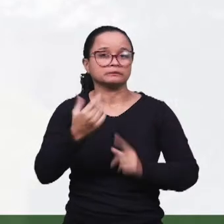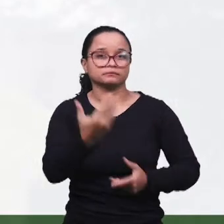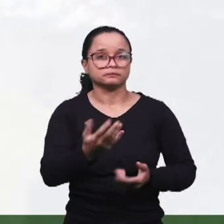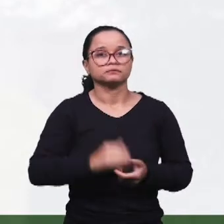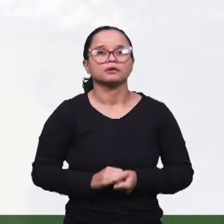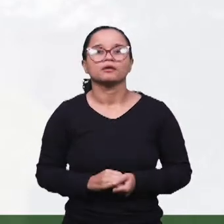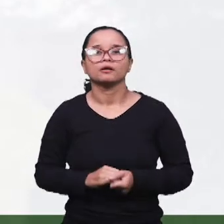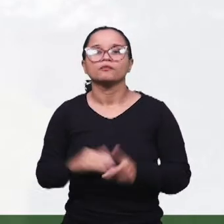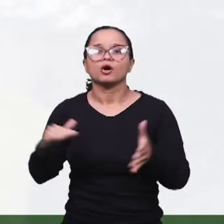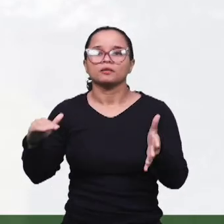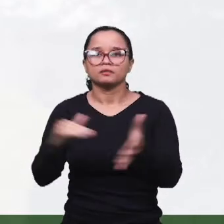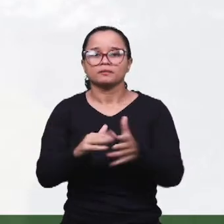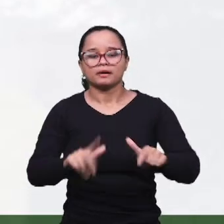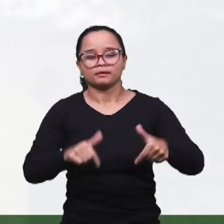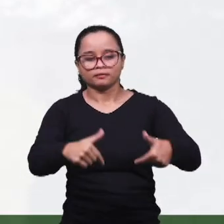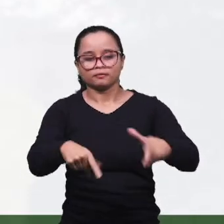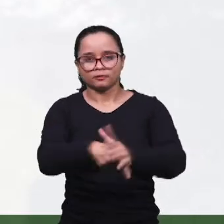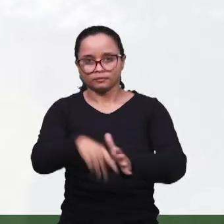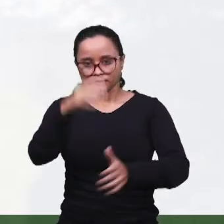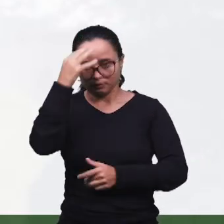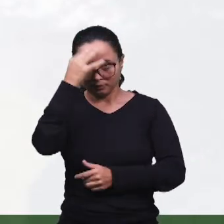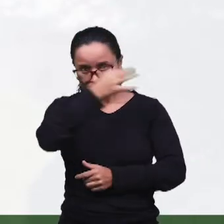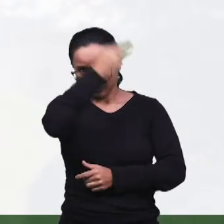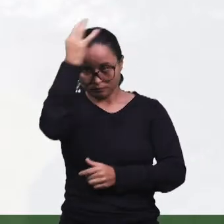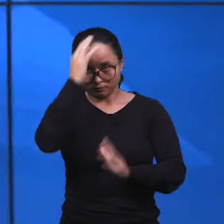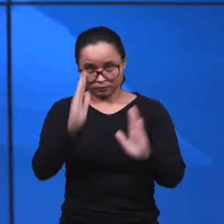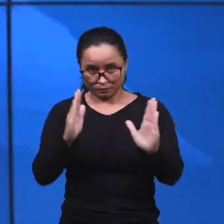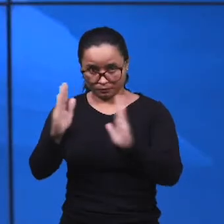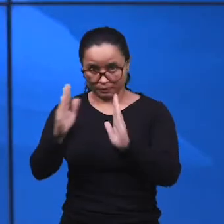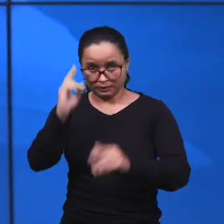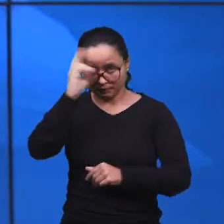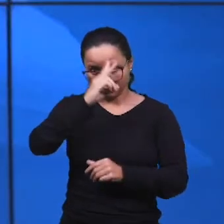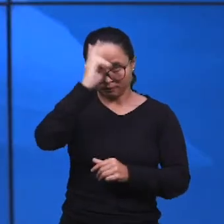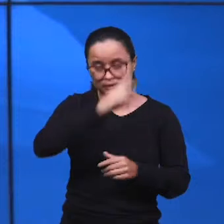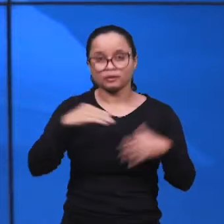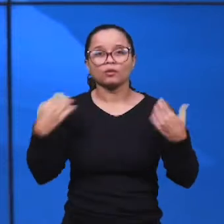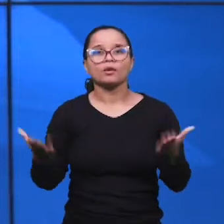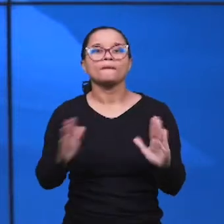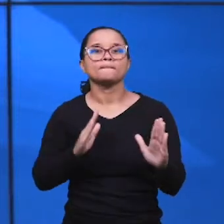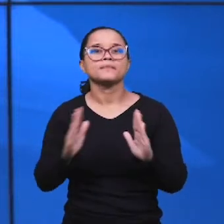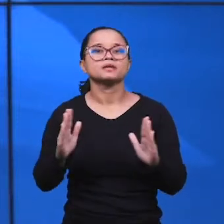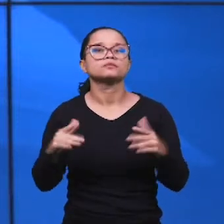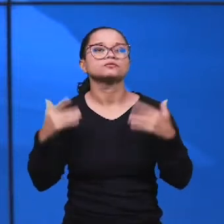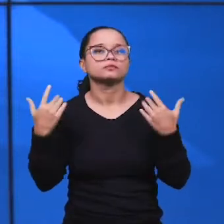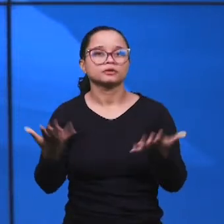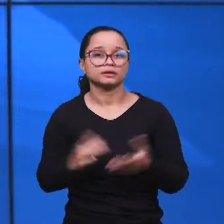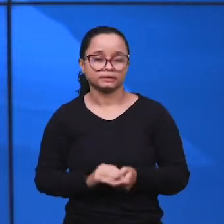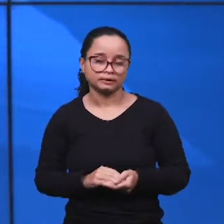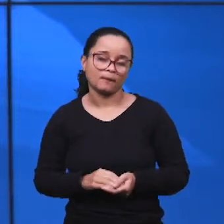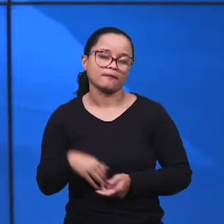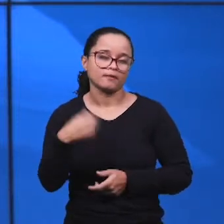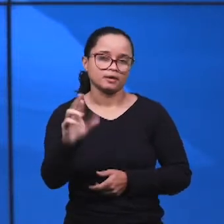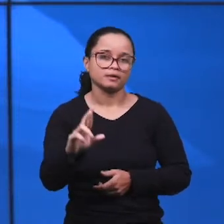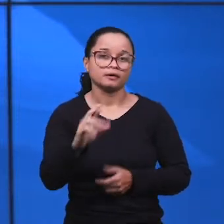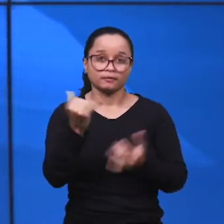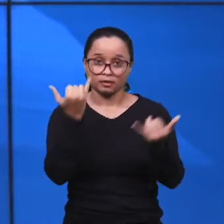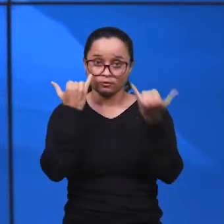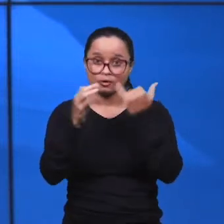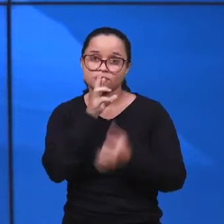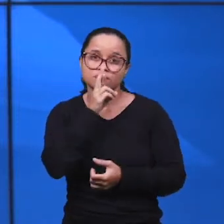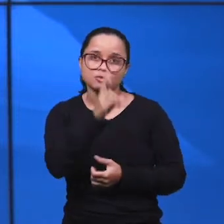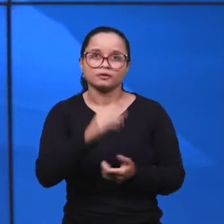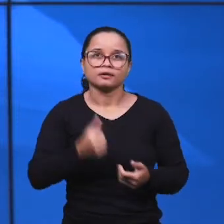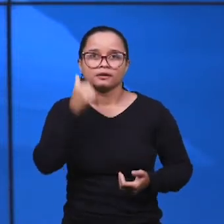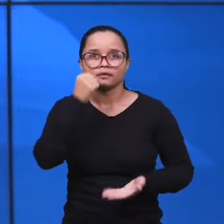última manifestação do Espírito Santo dentro de um tempo histórico. E que tempo foi esse? E quem vai nos dar essa informação vai